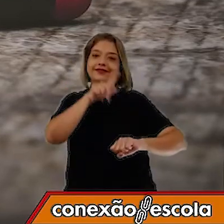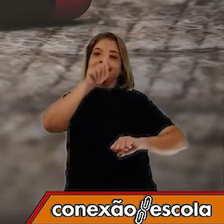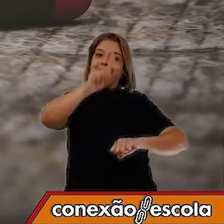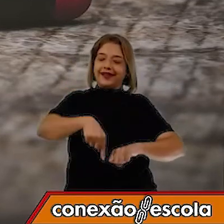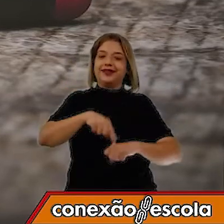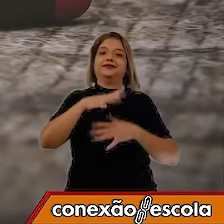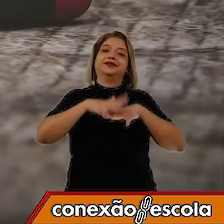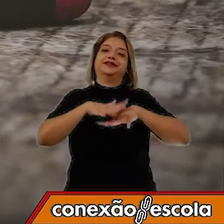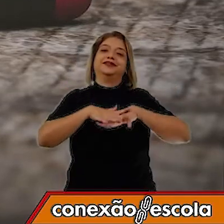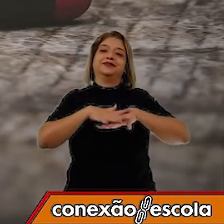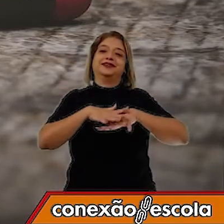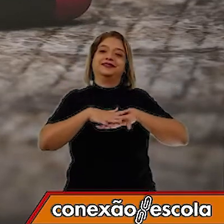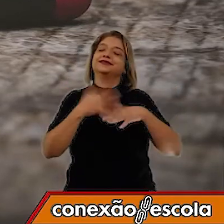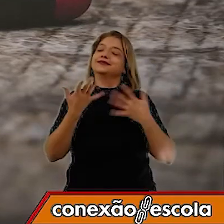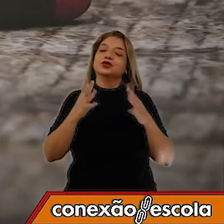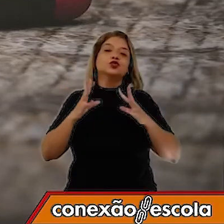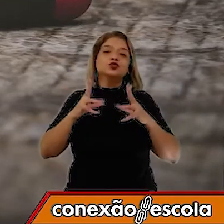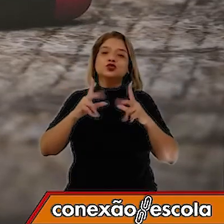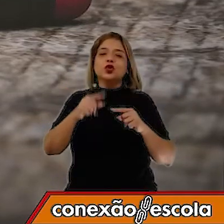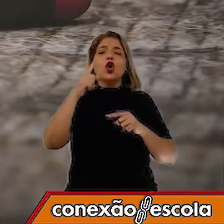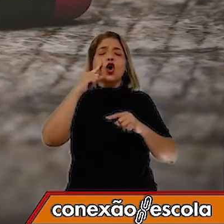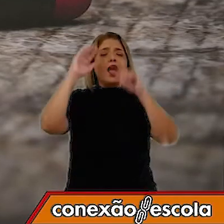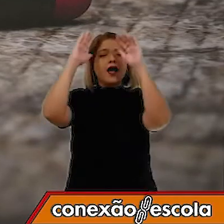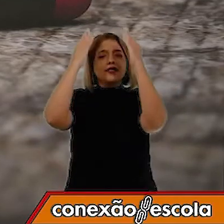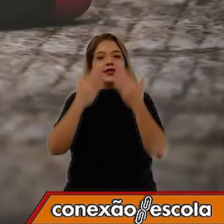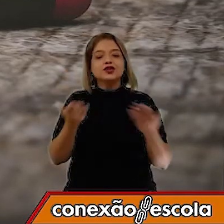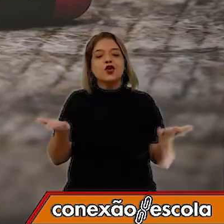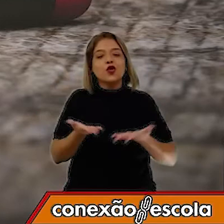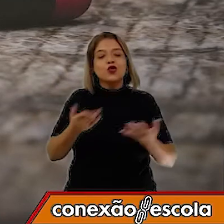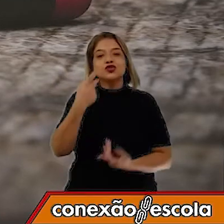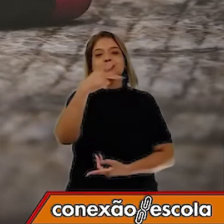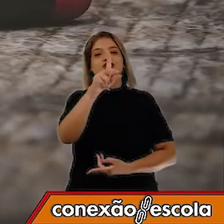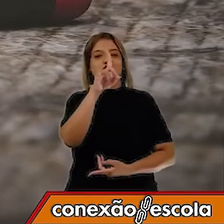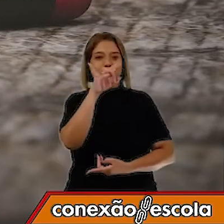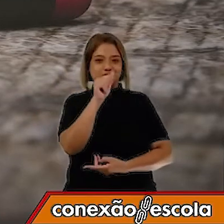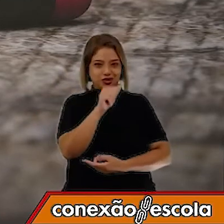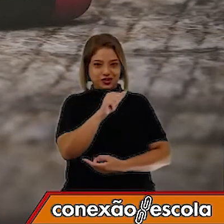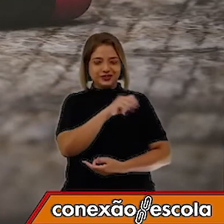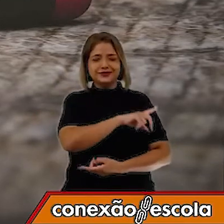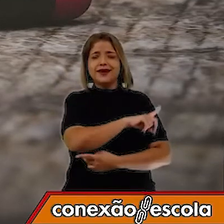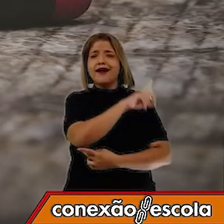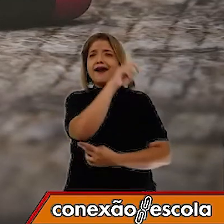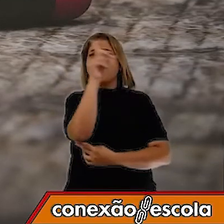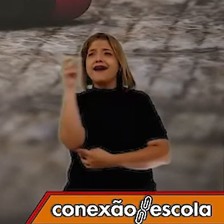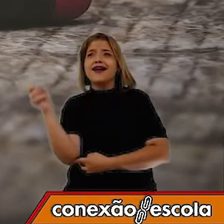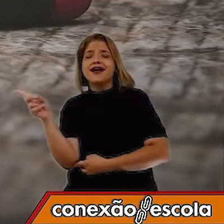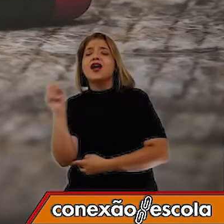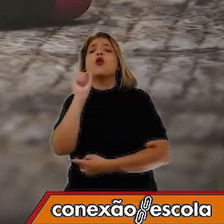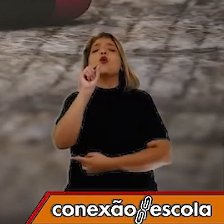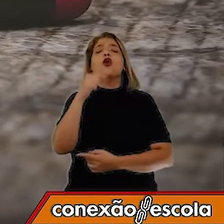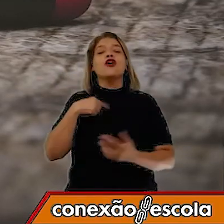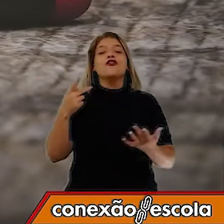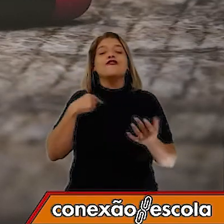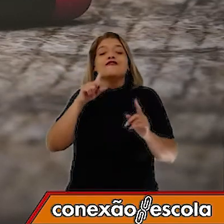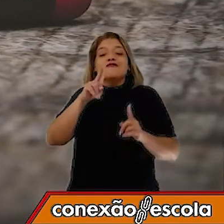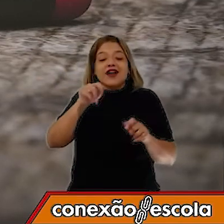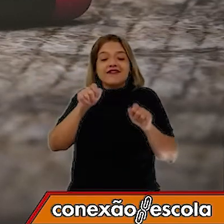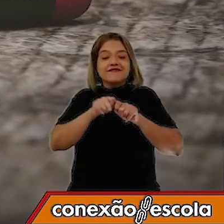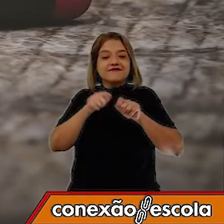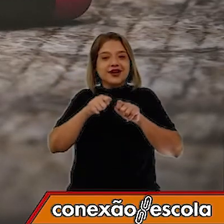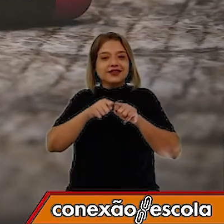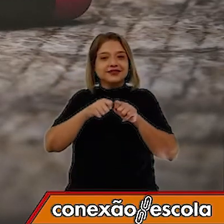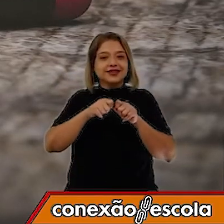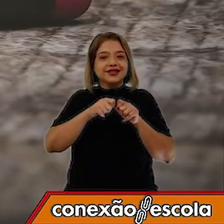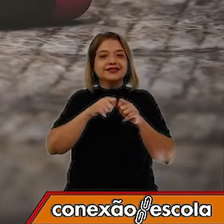matemática. Então, tudo. Analise hoje o dia de vocês. O que vocês fizeram que